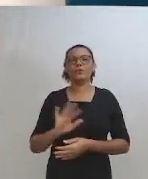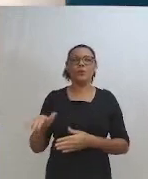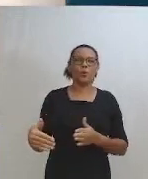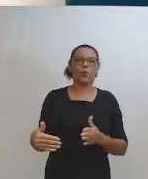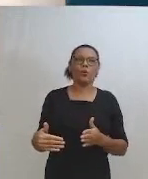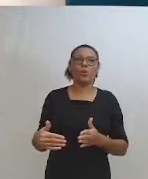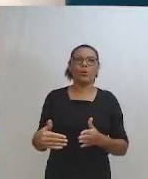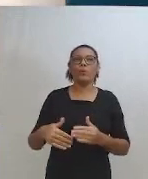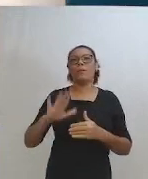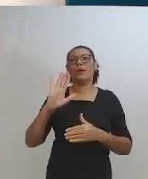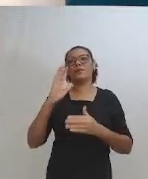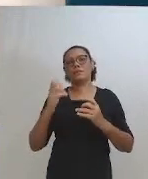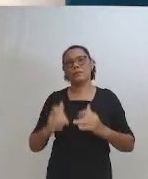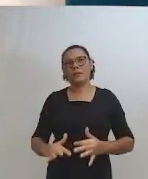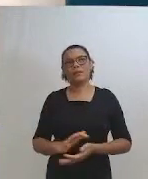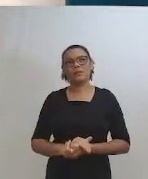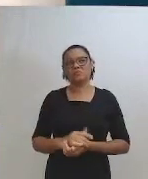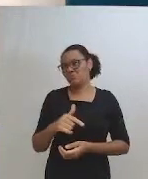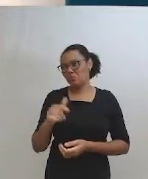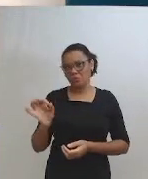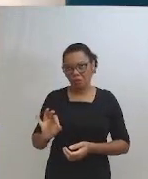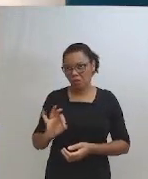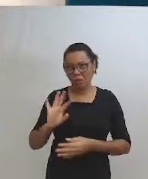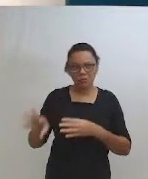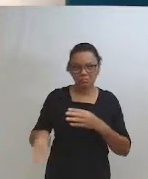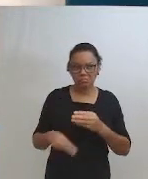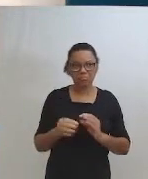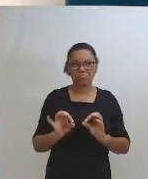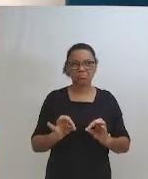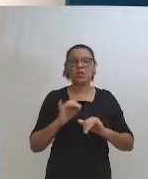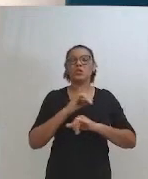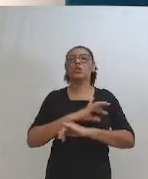Não há comentários, fica assim proclamado o resultado por unanimidade nos